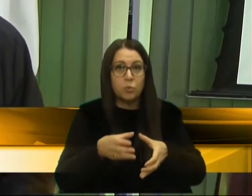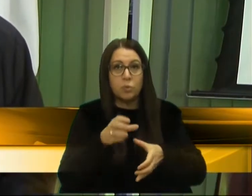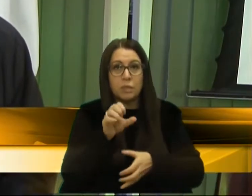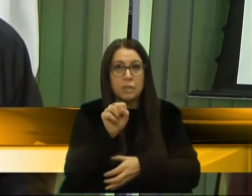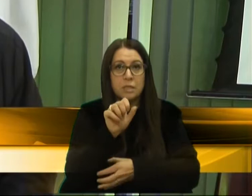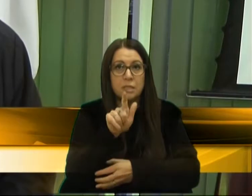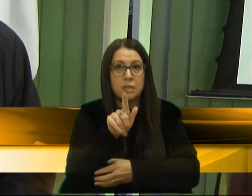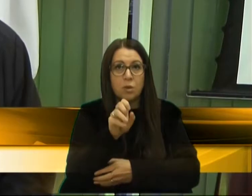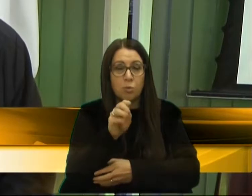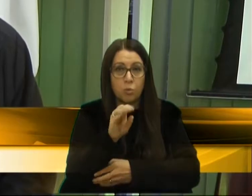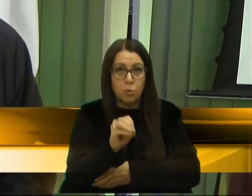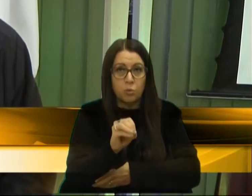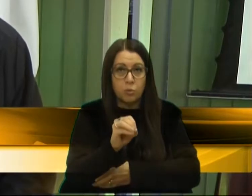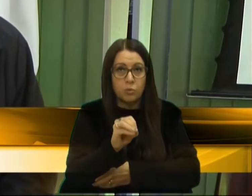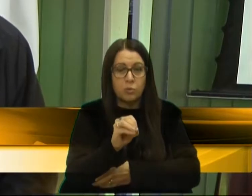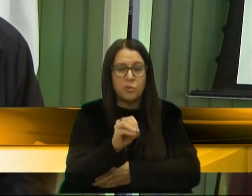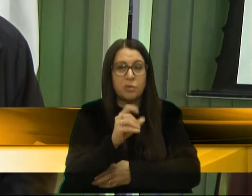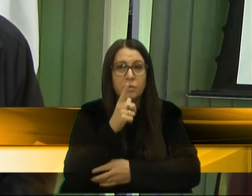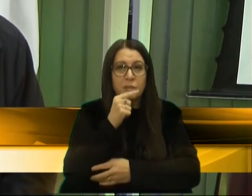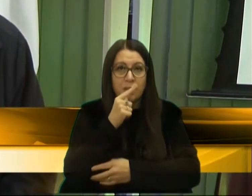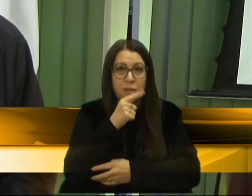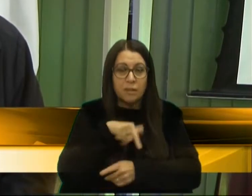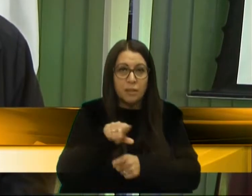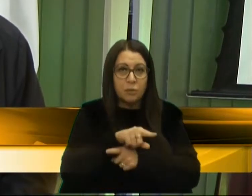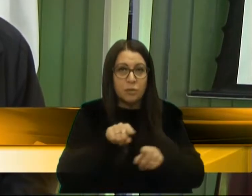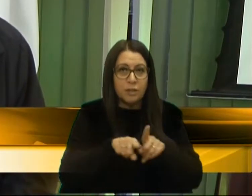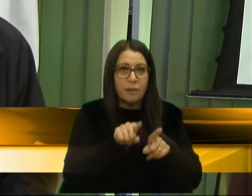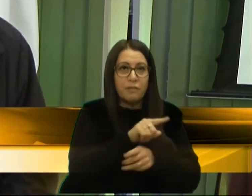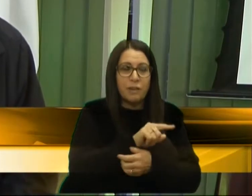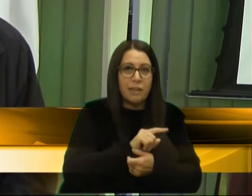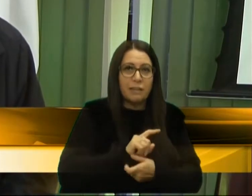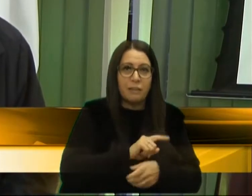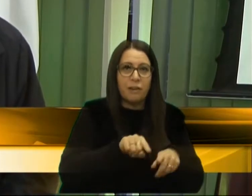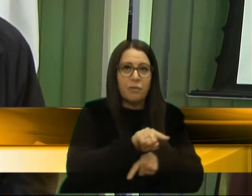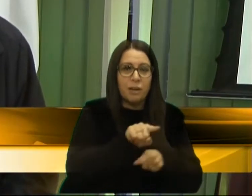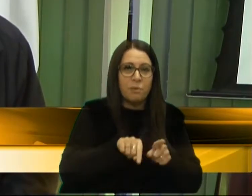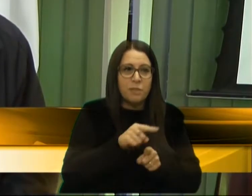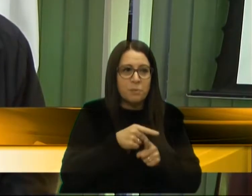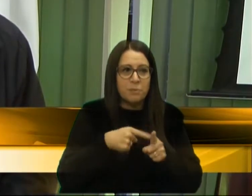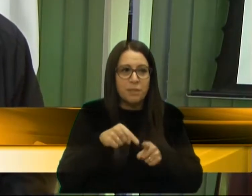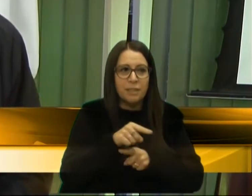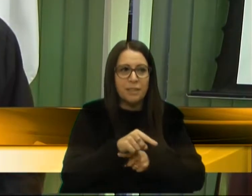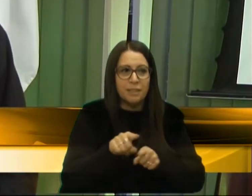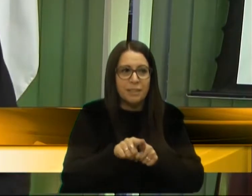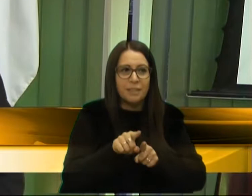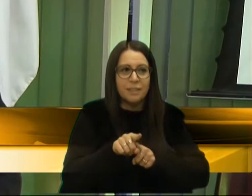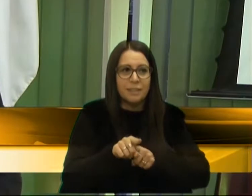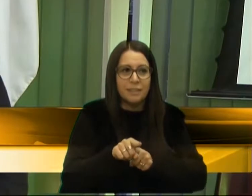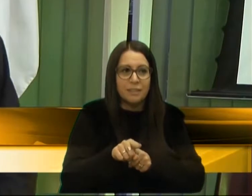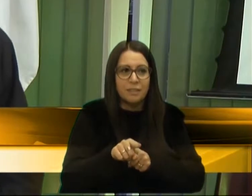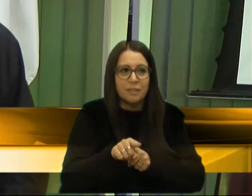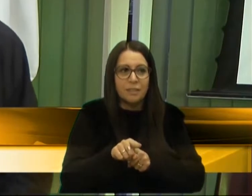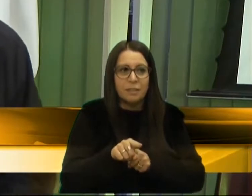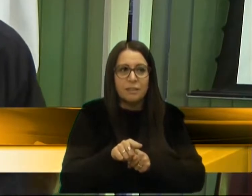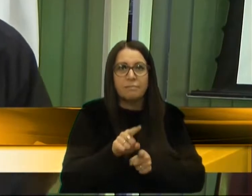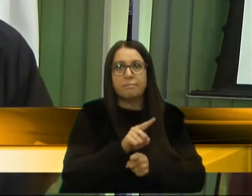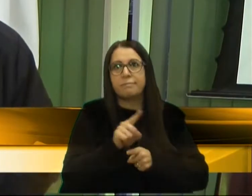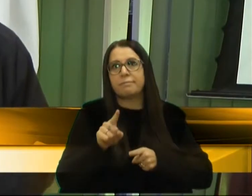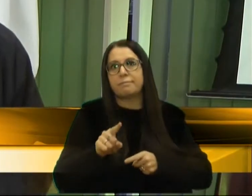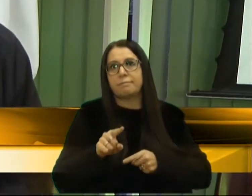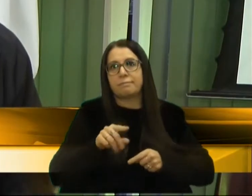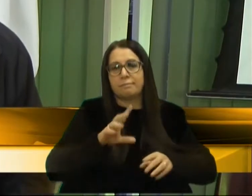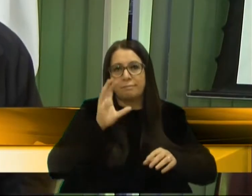esgoto, a rede onde corre a água. Muitos, muitas bocas de lobo entupidos que acabam ocasionando